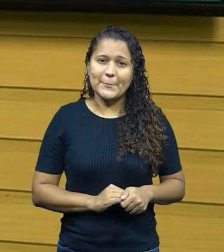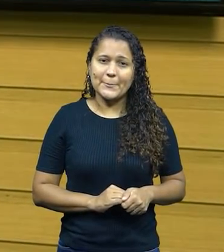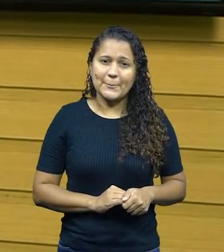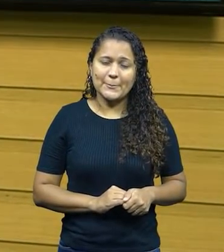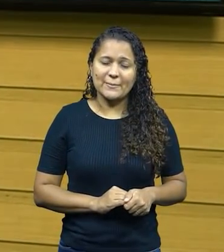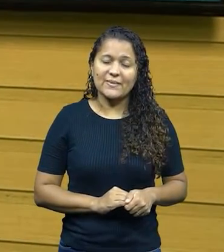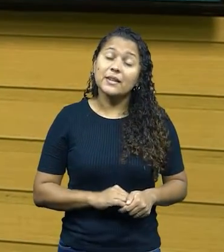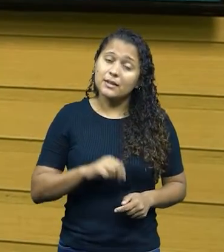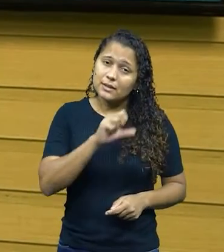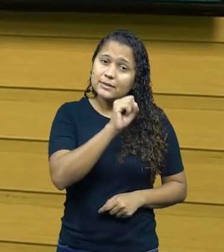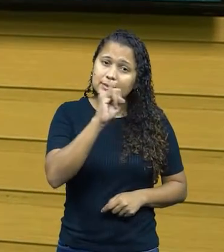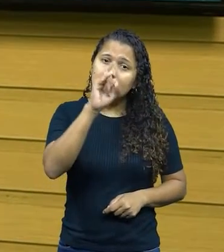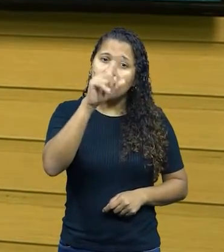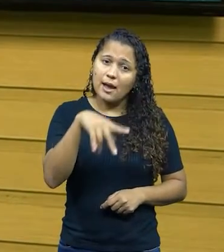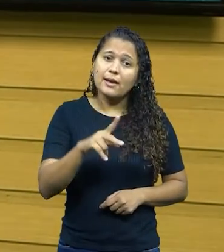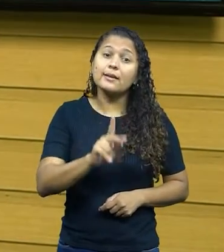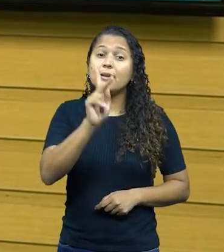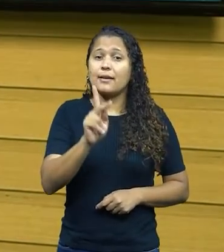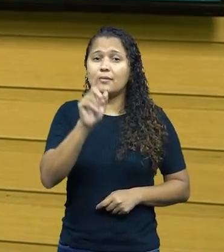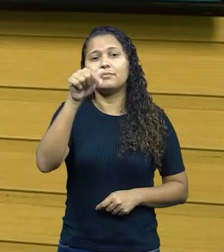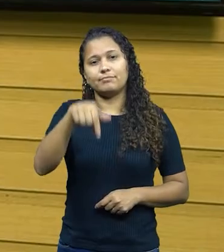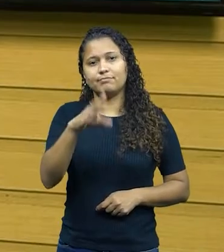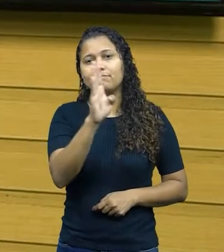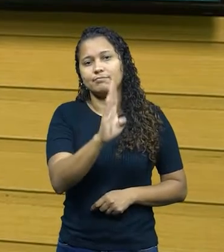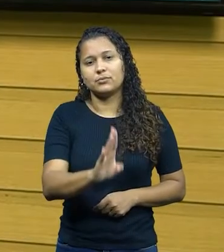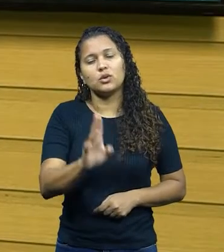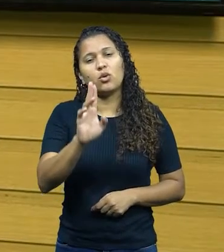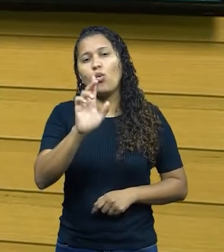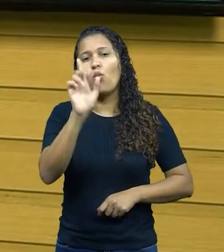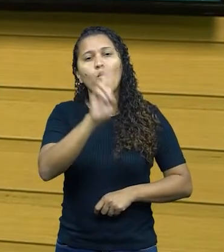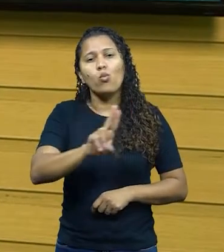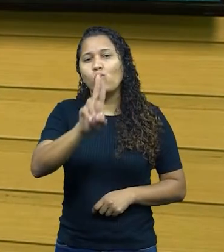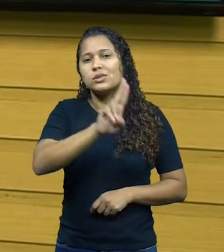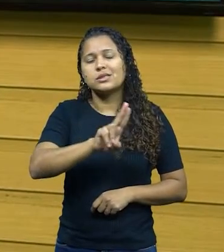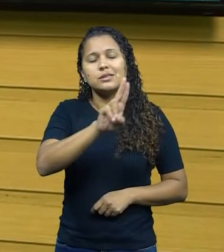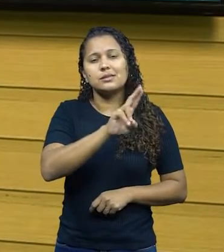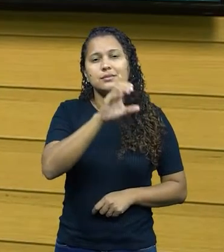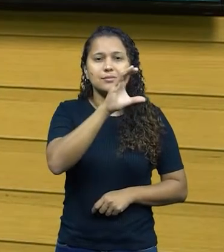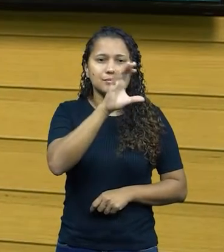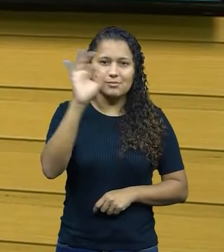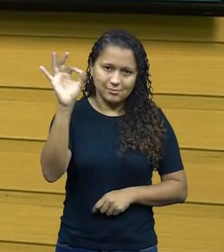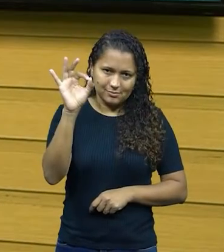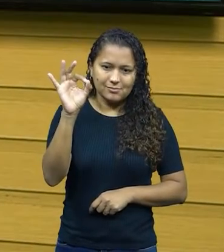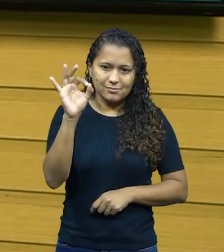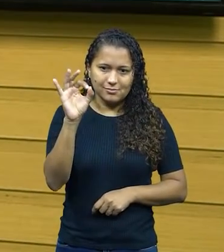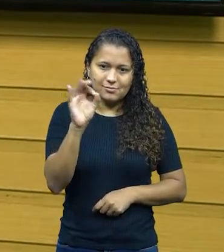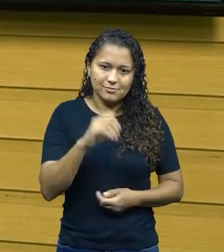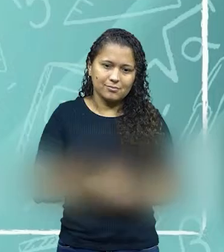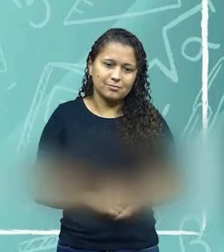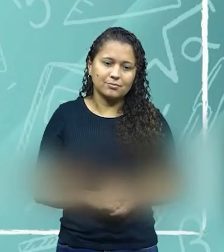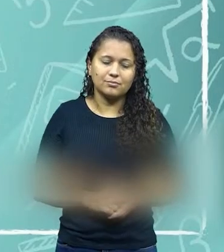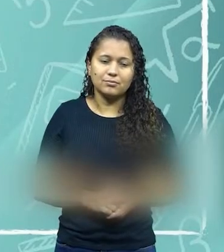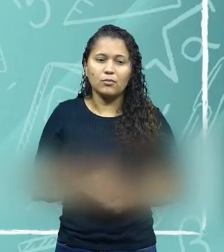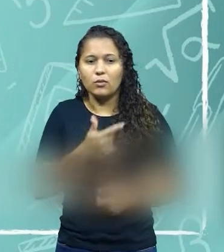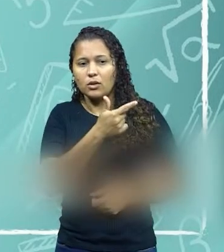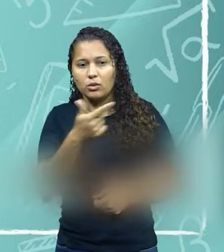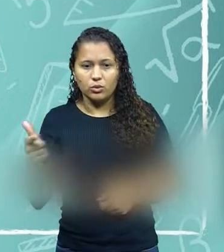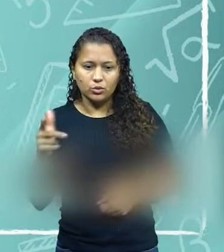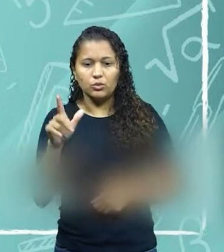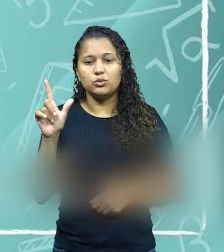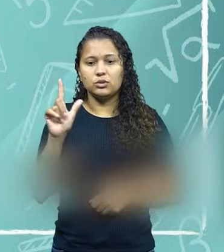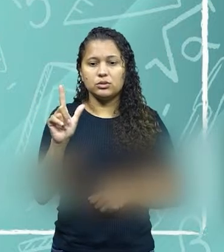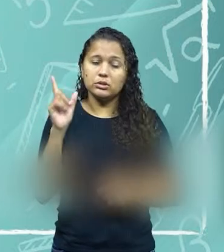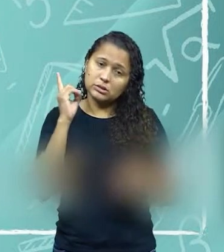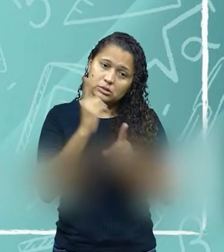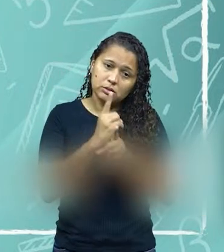A unidade do SI é o Kelvin, mas aqui no Brasil nós utilizamos Celsius. Então, o grau Celsius que é representado pela simbologia C. Outras unidades mesmo que a gente